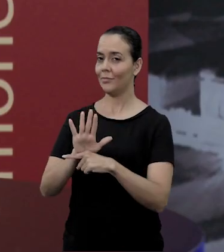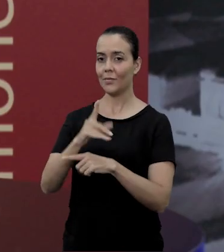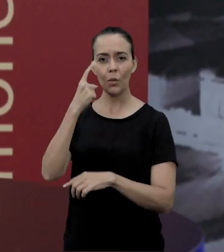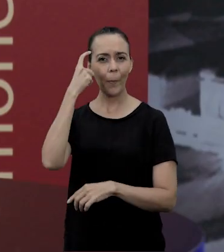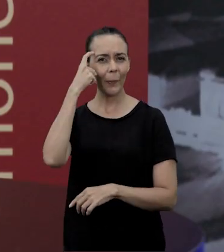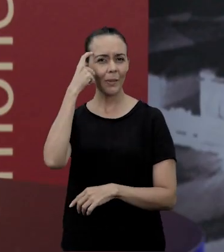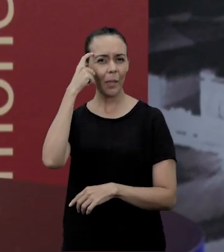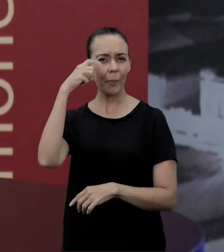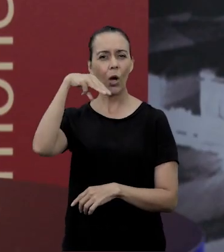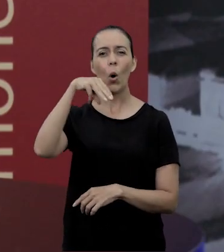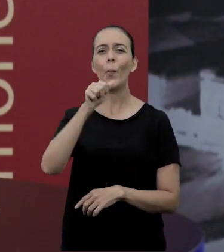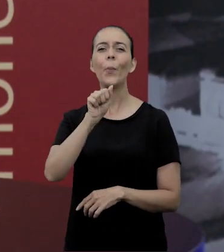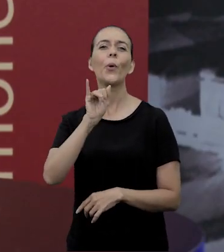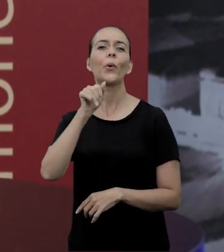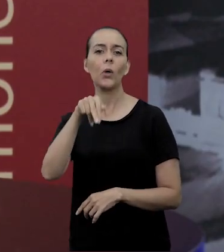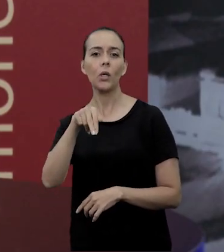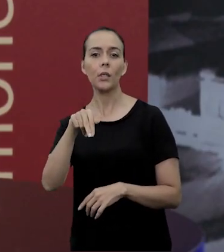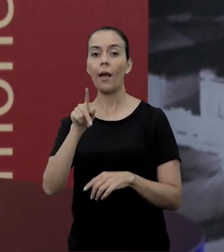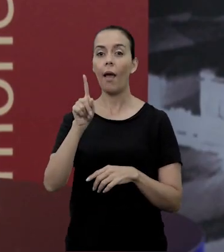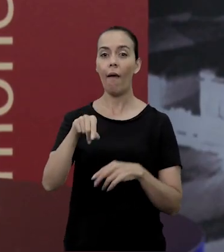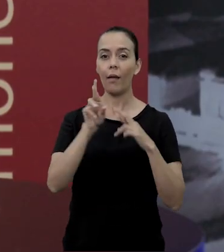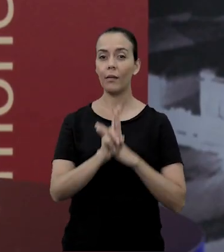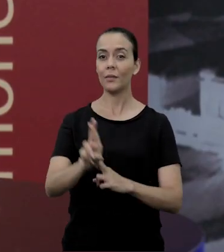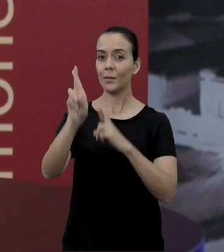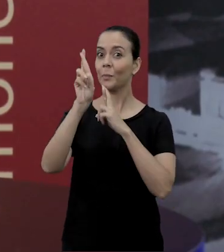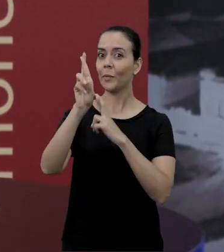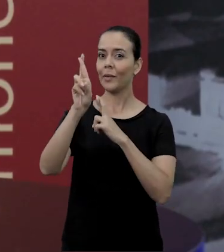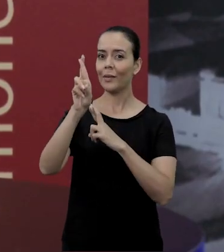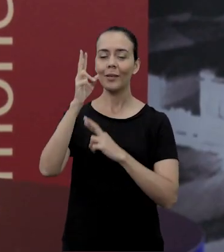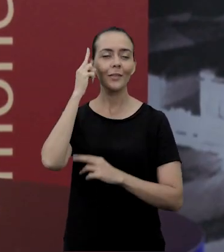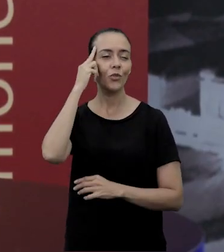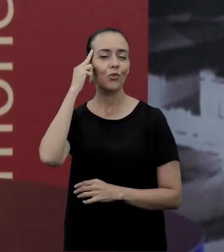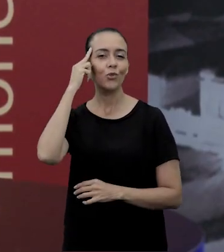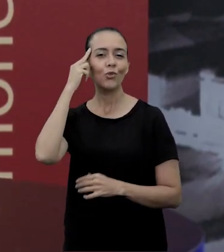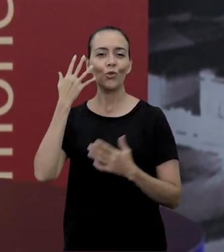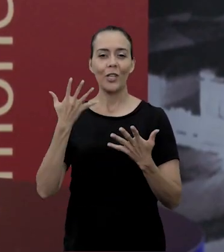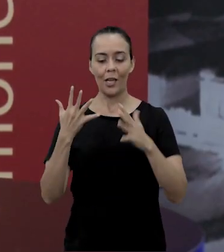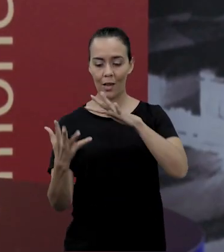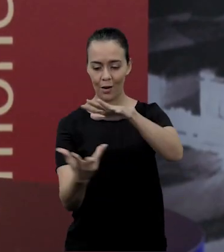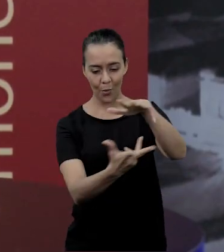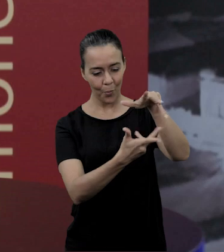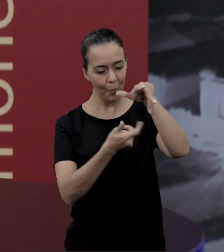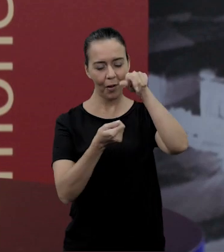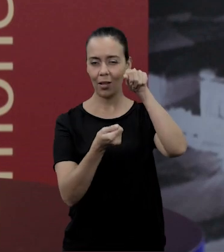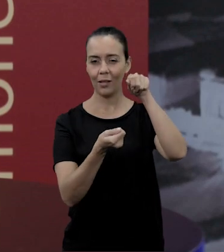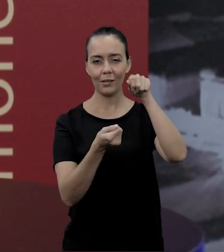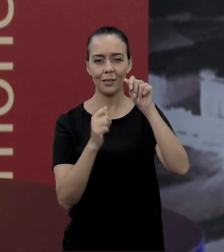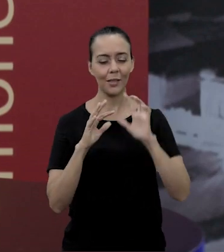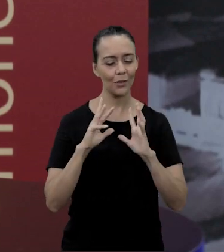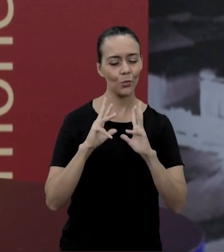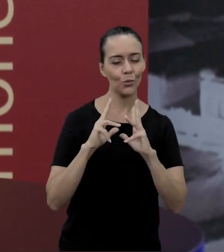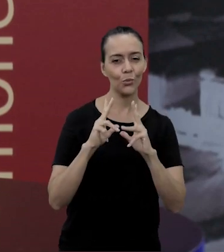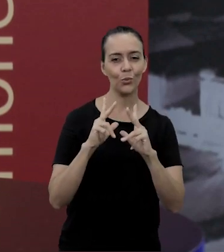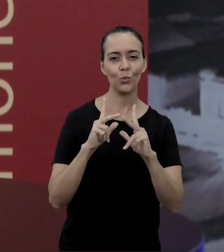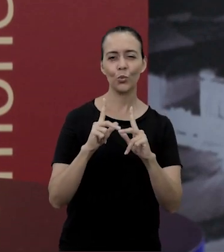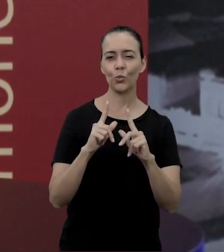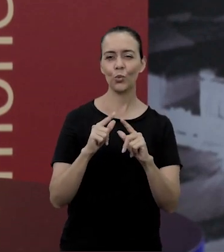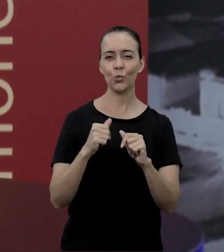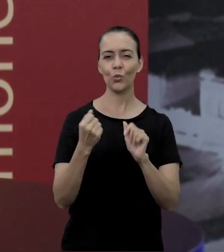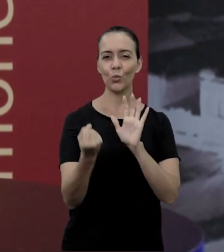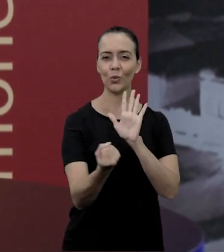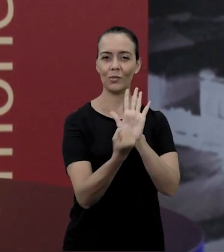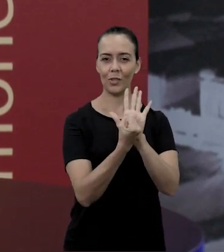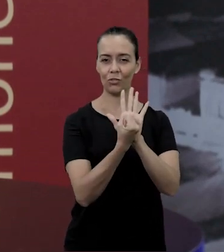O pensamento do Morin é o da utopia da esperança, como eu já disse. A utopia de uma união planetária construída com base